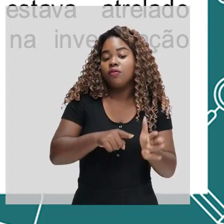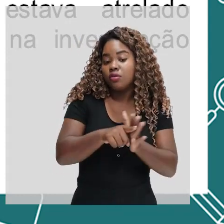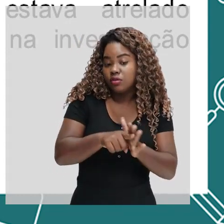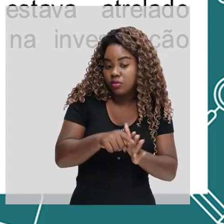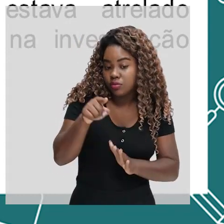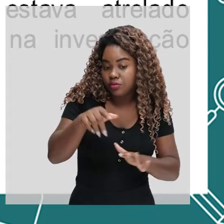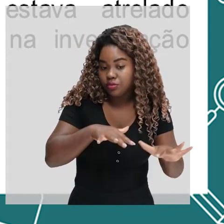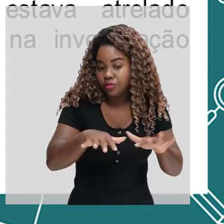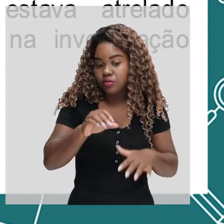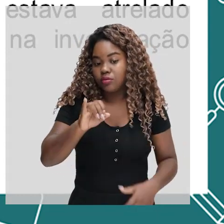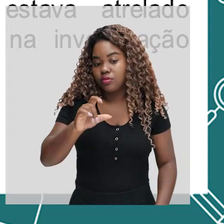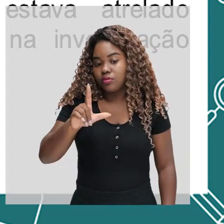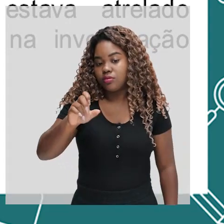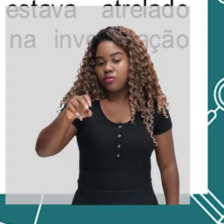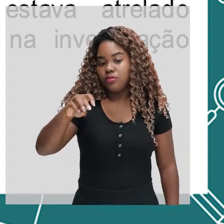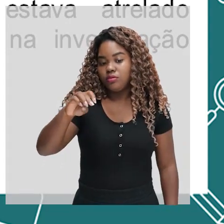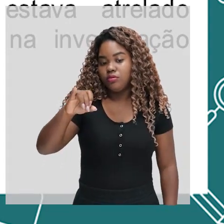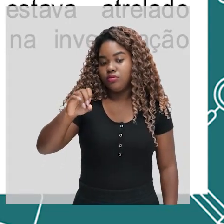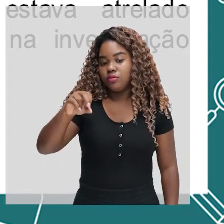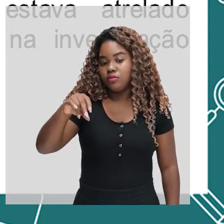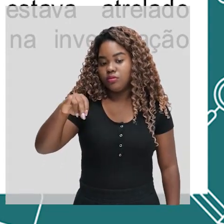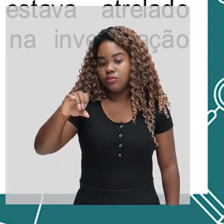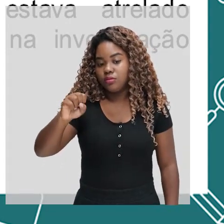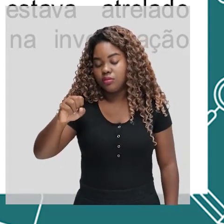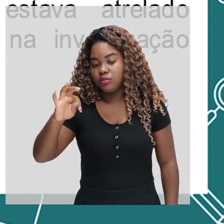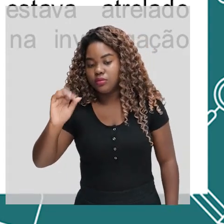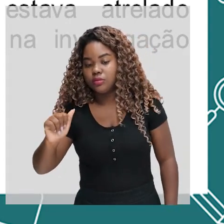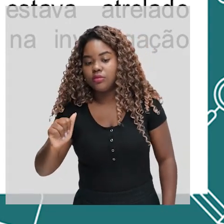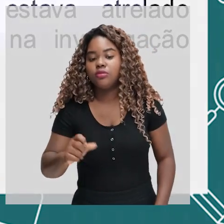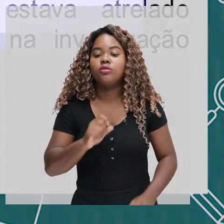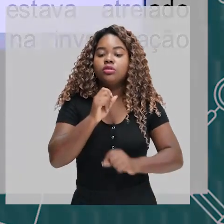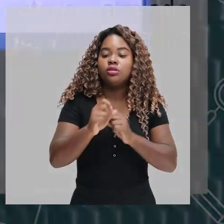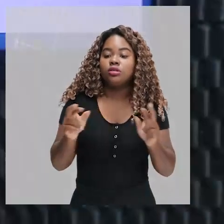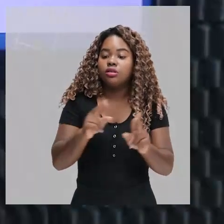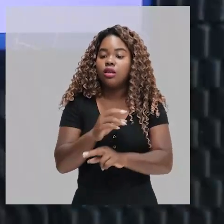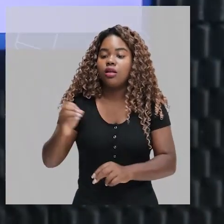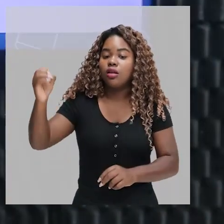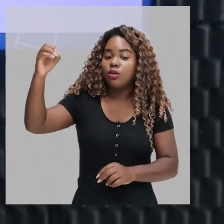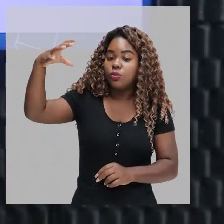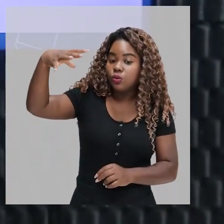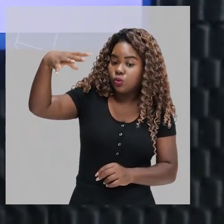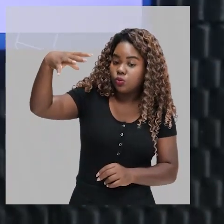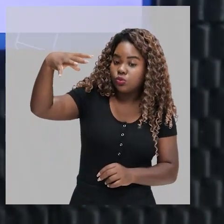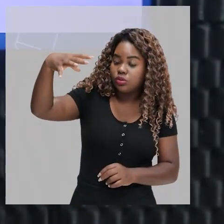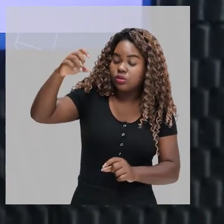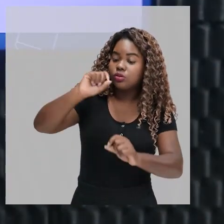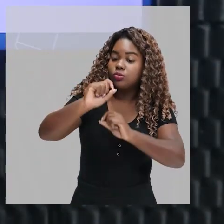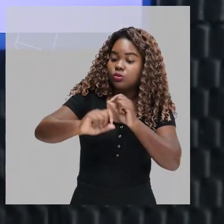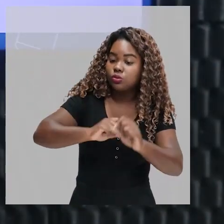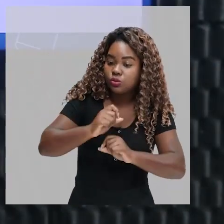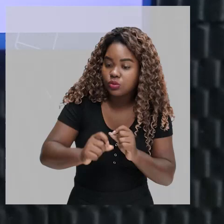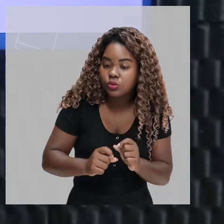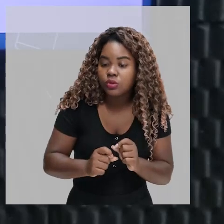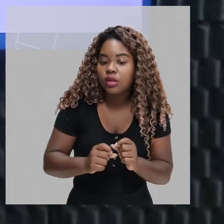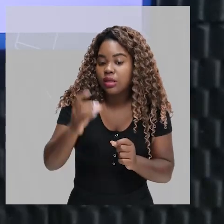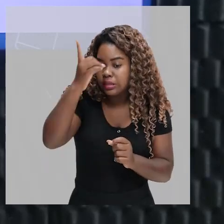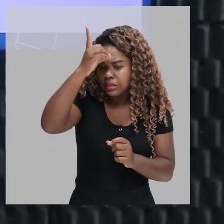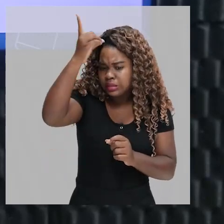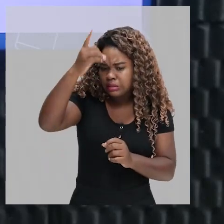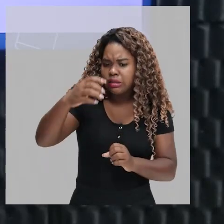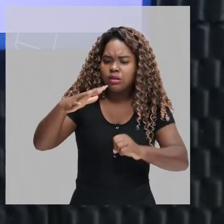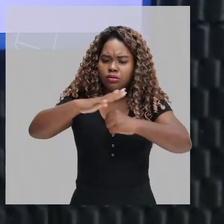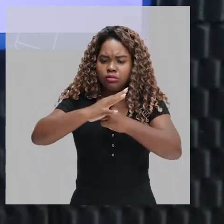no movimento chamado iluminismo iluminismo vem de luz de iluminar iluminamente ilumina as ideias tá